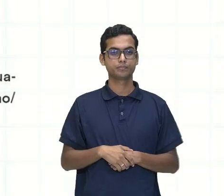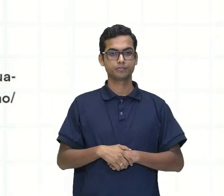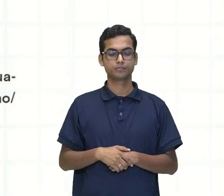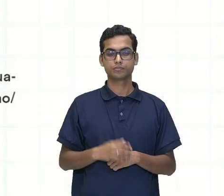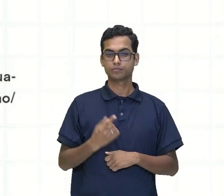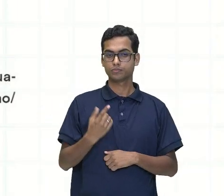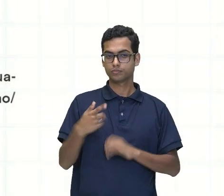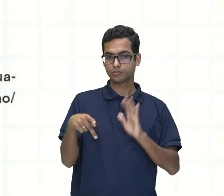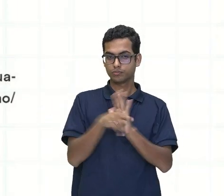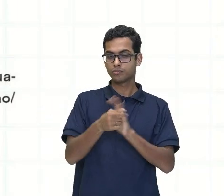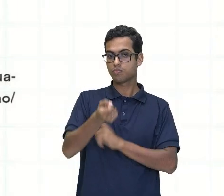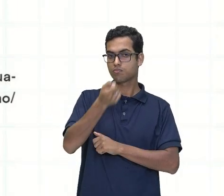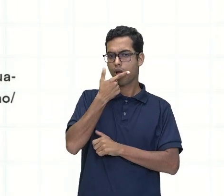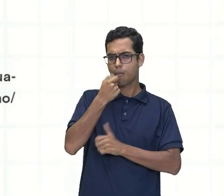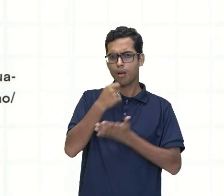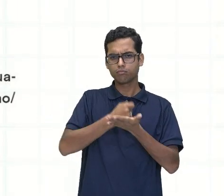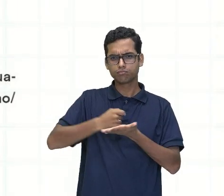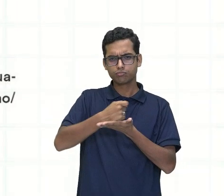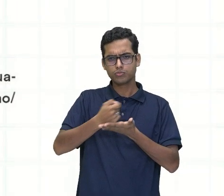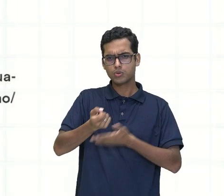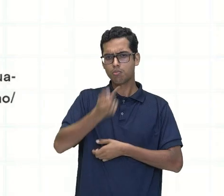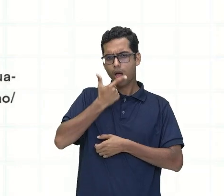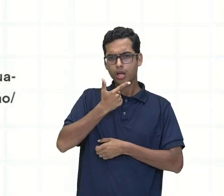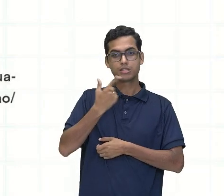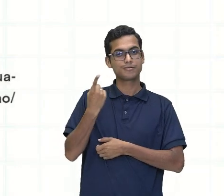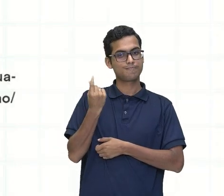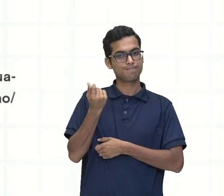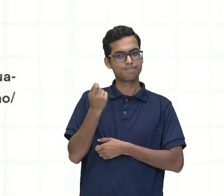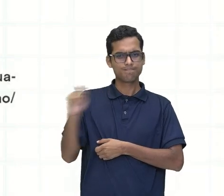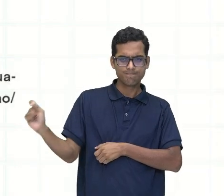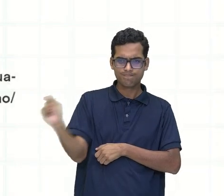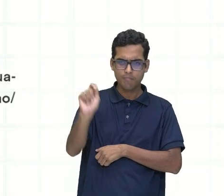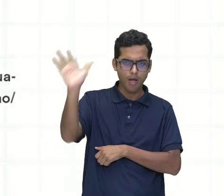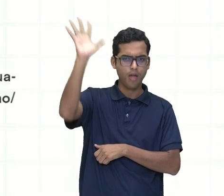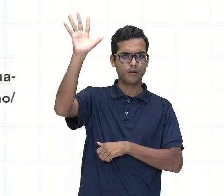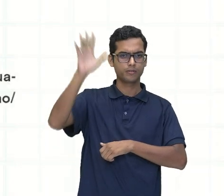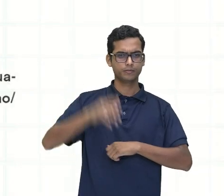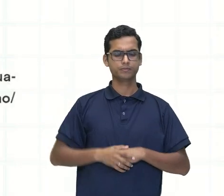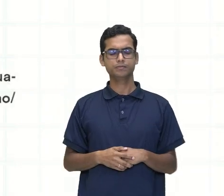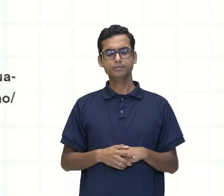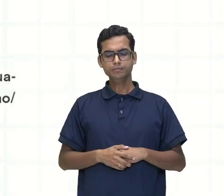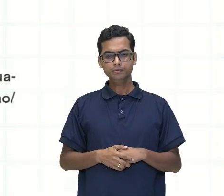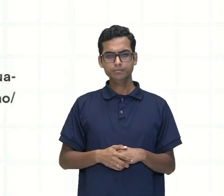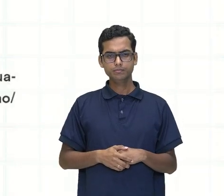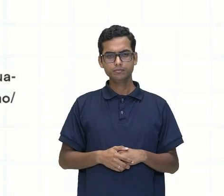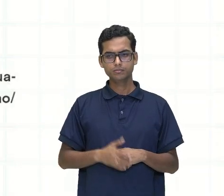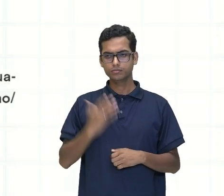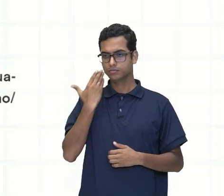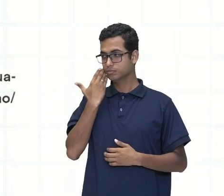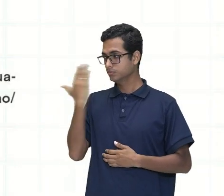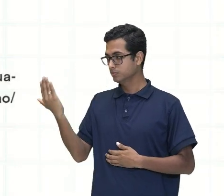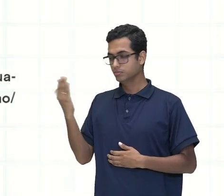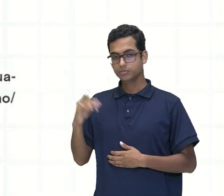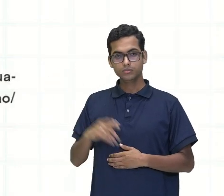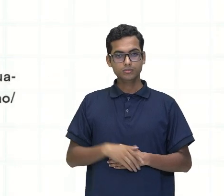caro, certo? Então, outras pessoas podem ter opiniões diferentes aí a respeito desse mesmo fato. Olha